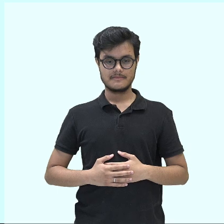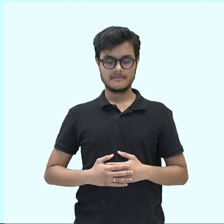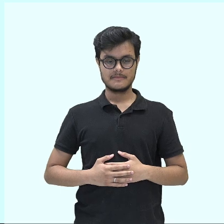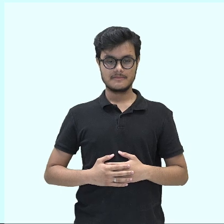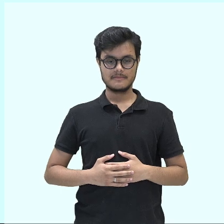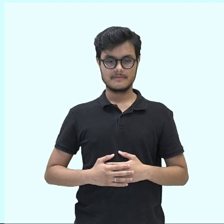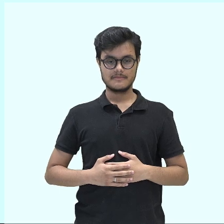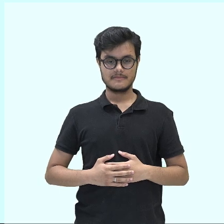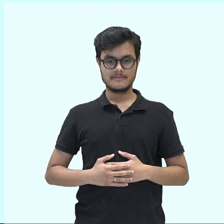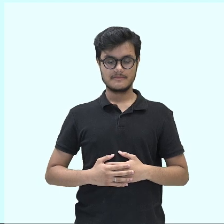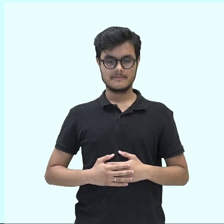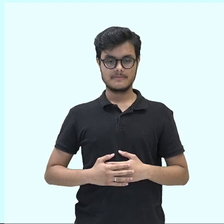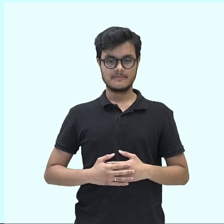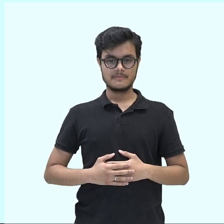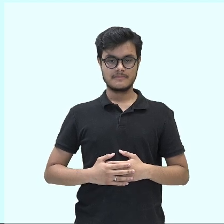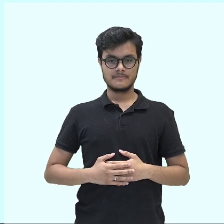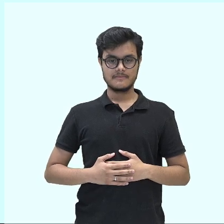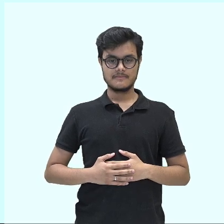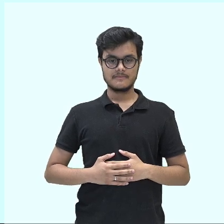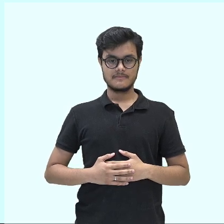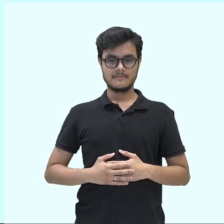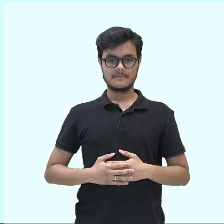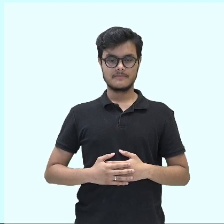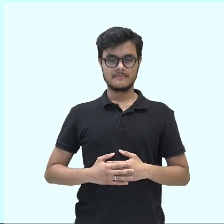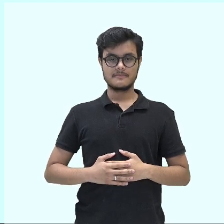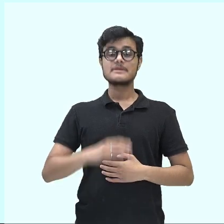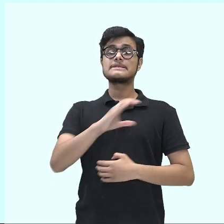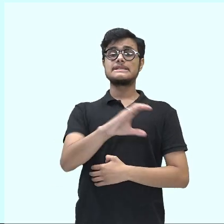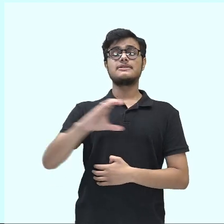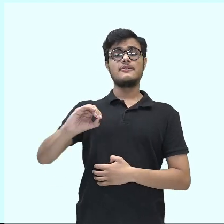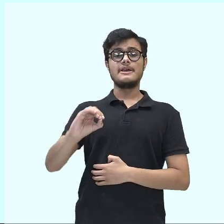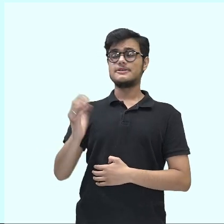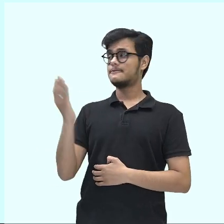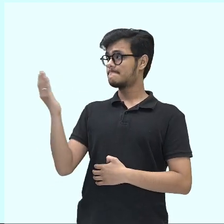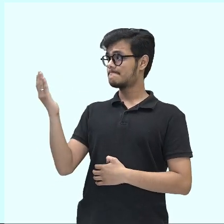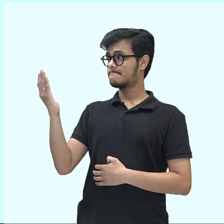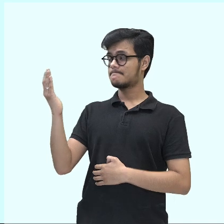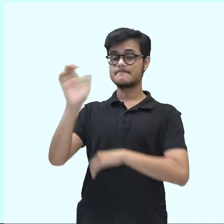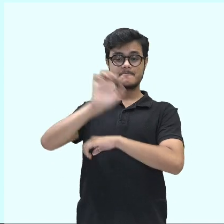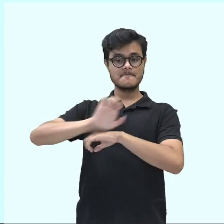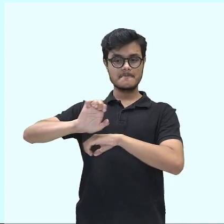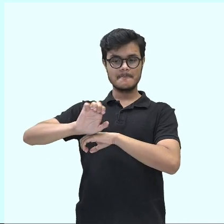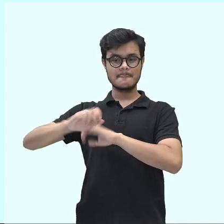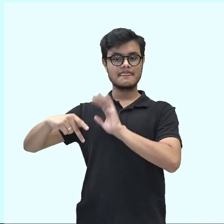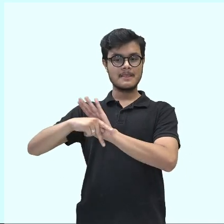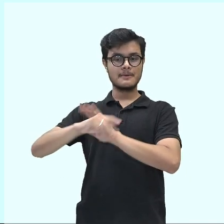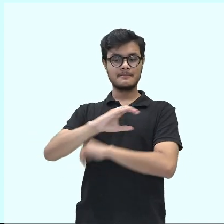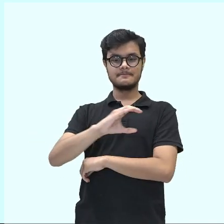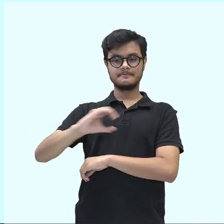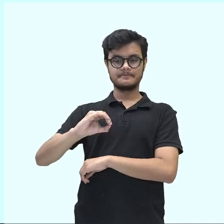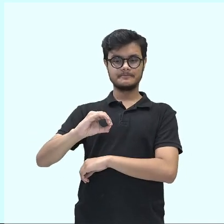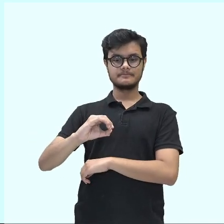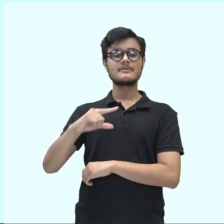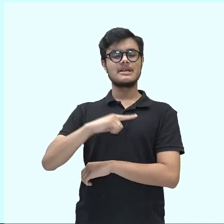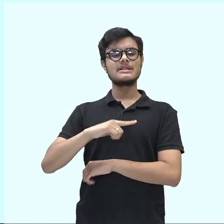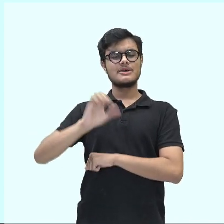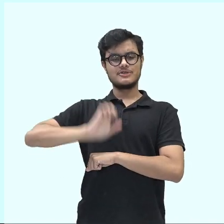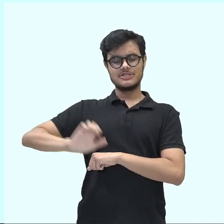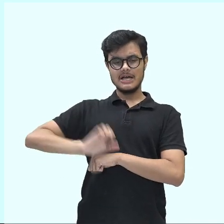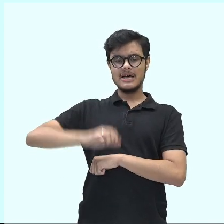agora apenas a região centro-oeste, olha, mostrando aí para vocês os estados, né,